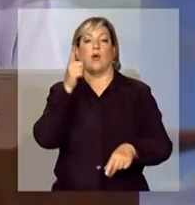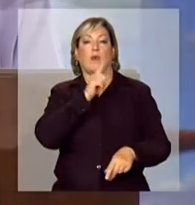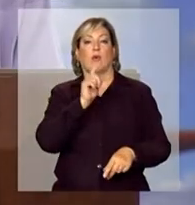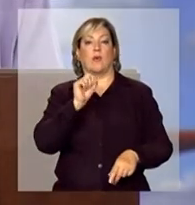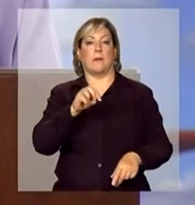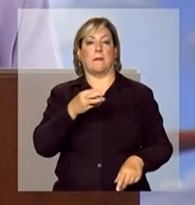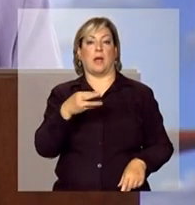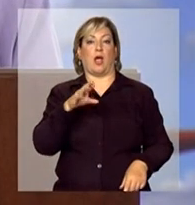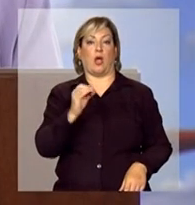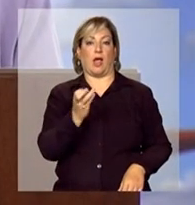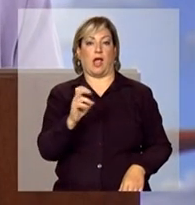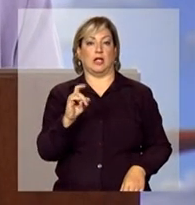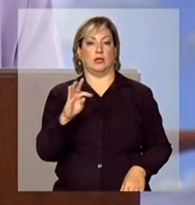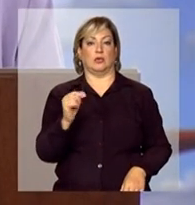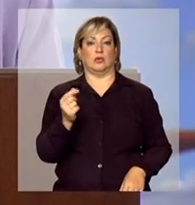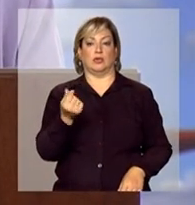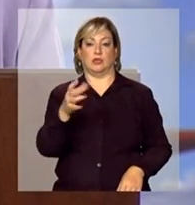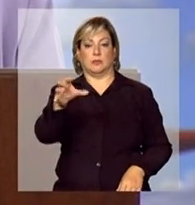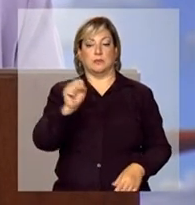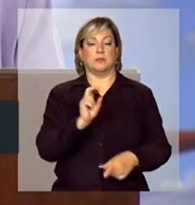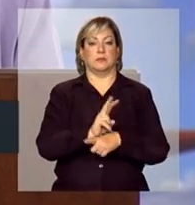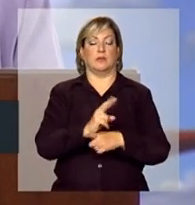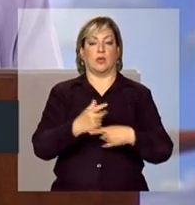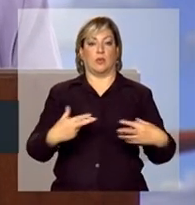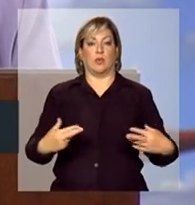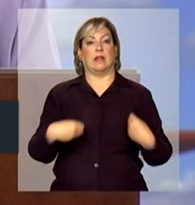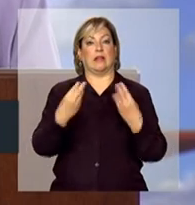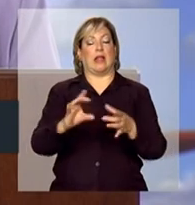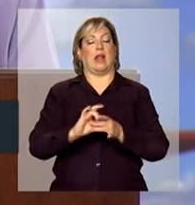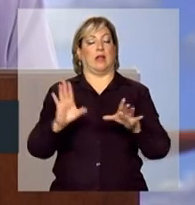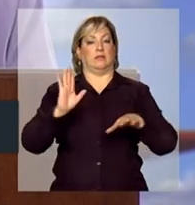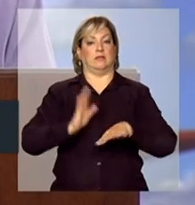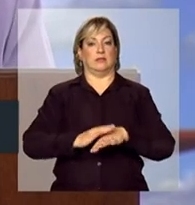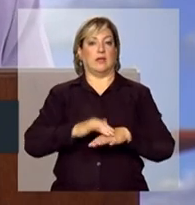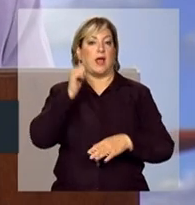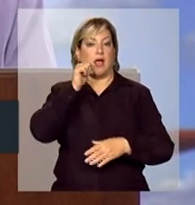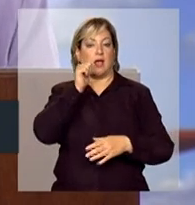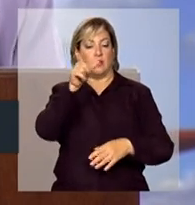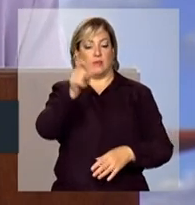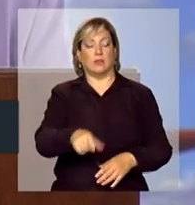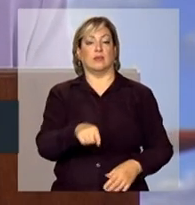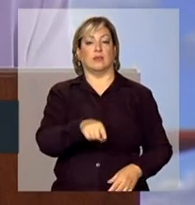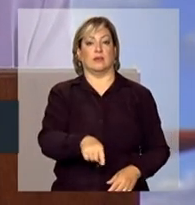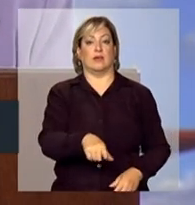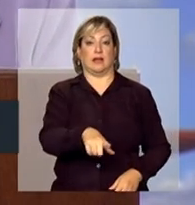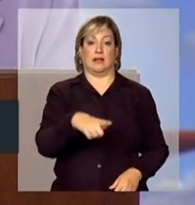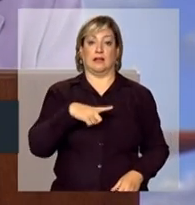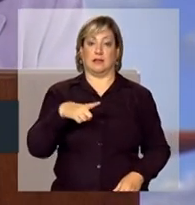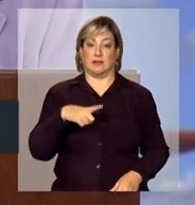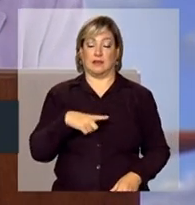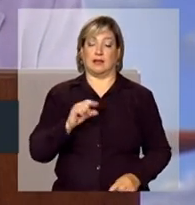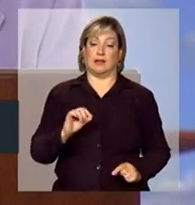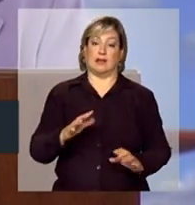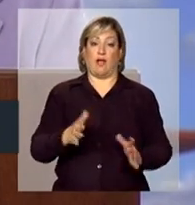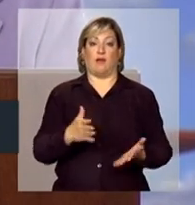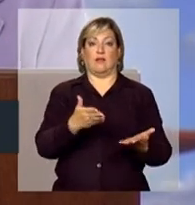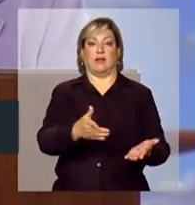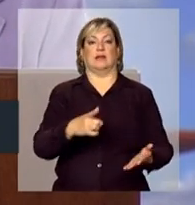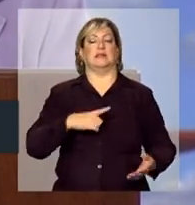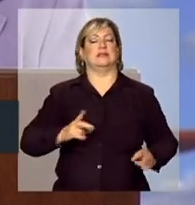ao microcrédito possibilitar a autonomia a uma mulher que Possivelmente